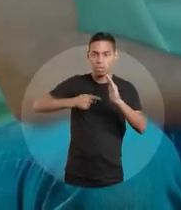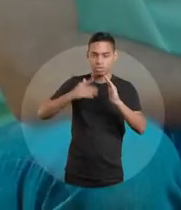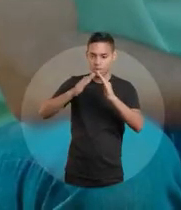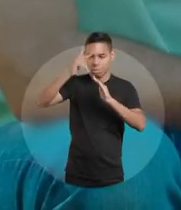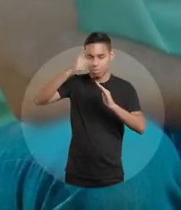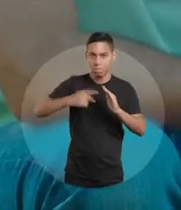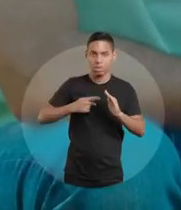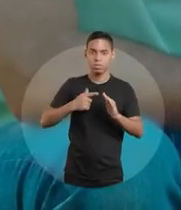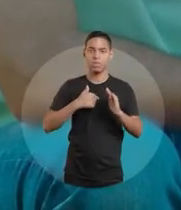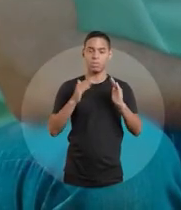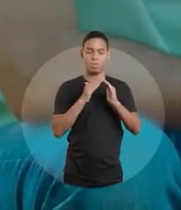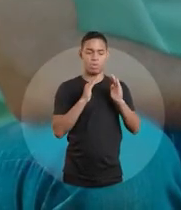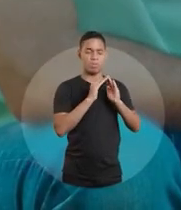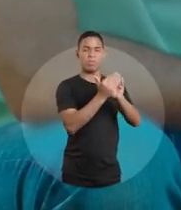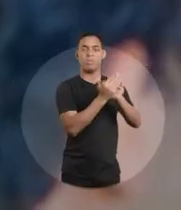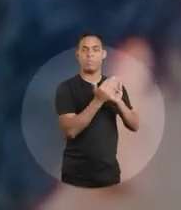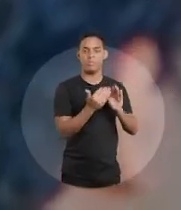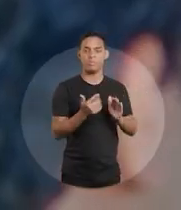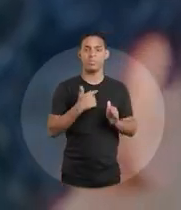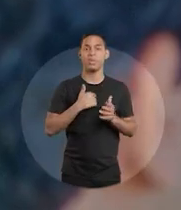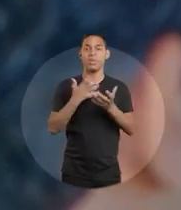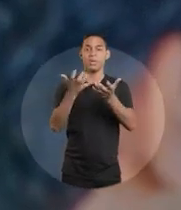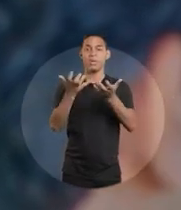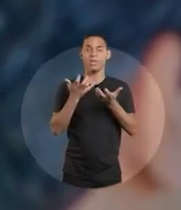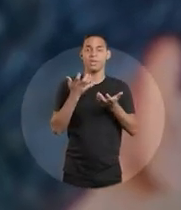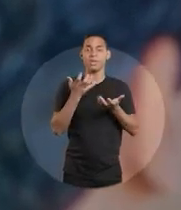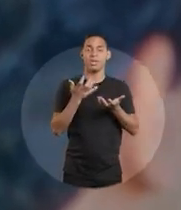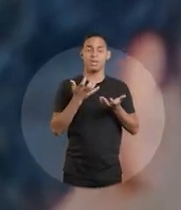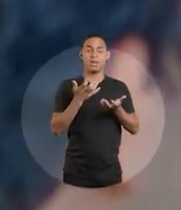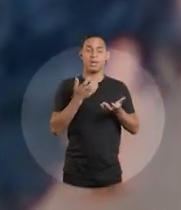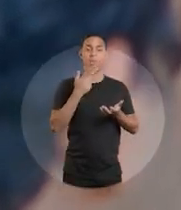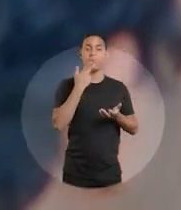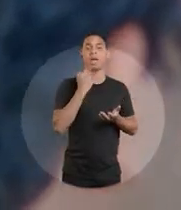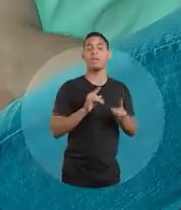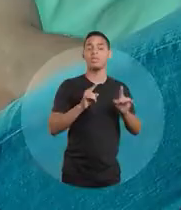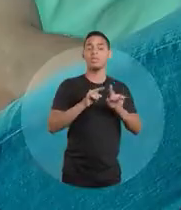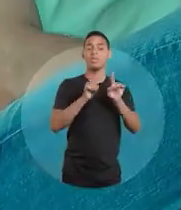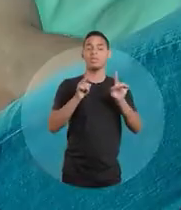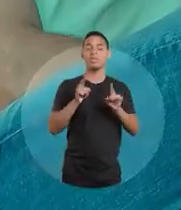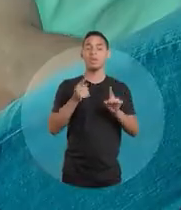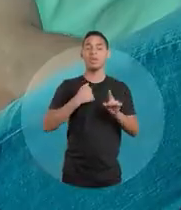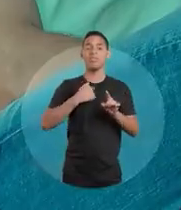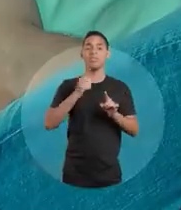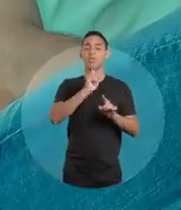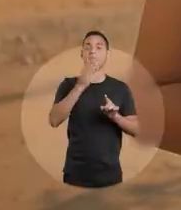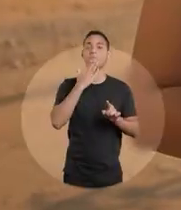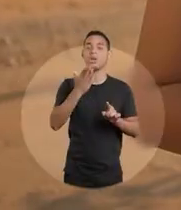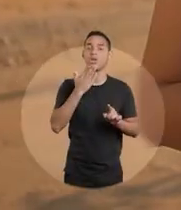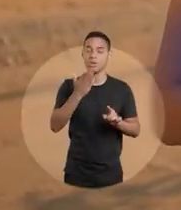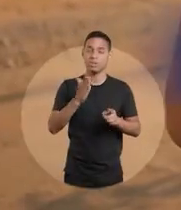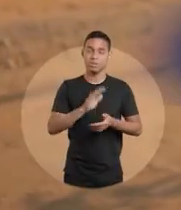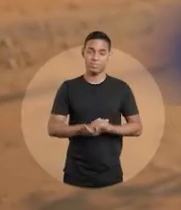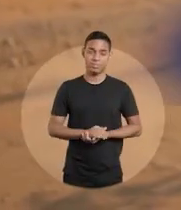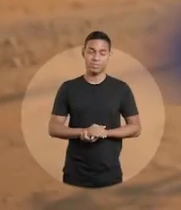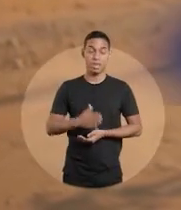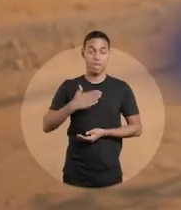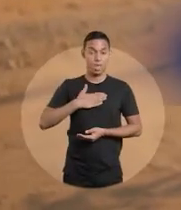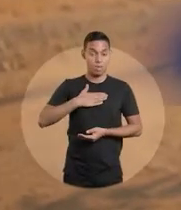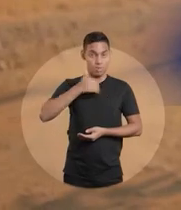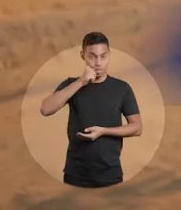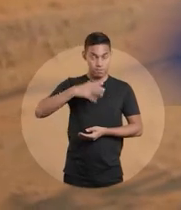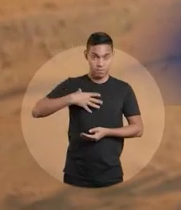né? Eu moro num barraco feito de zinco. Eu queria um quarto para minhas crianças lá no Marimbondo. Eu não tô pedindo demais. Minha filha tá esperando